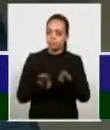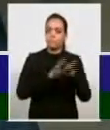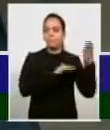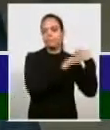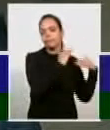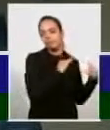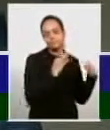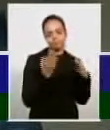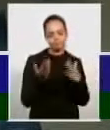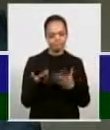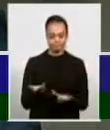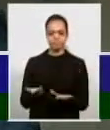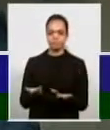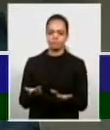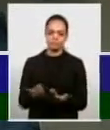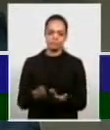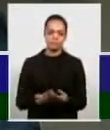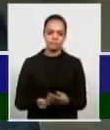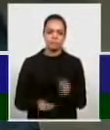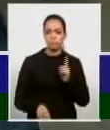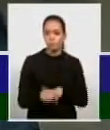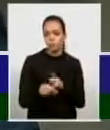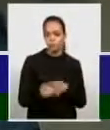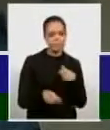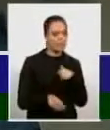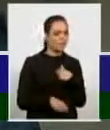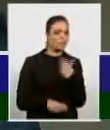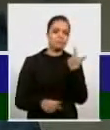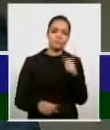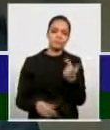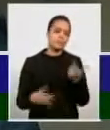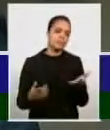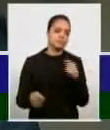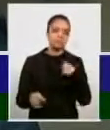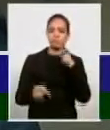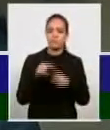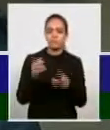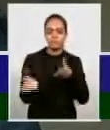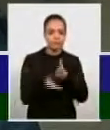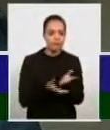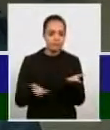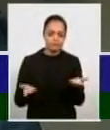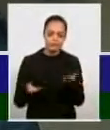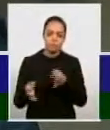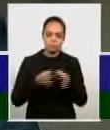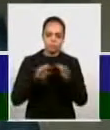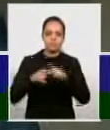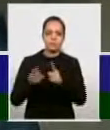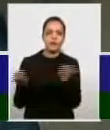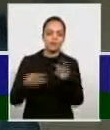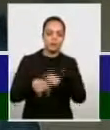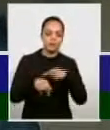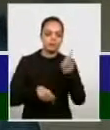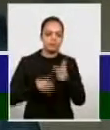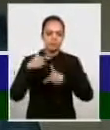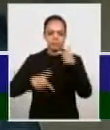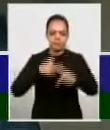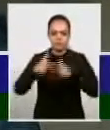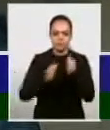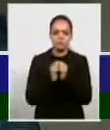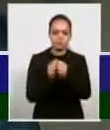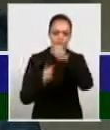naquele... E naquele momento não fui feliz de conseguir passar ele aqui. Dessa vez nós vamos trabalhar muito aqui junto